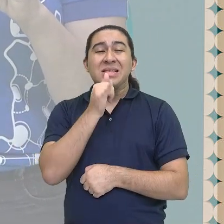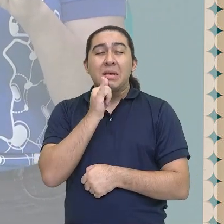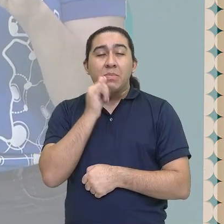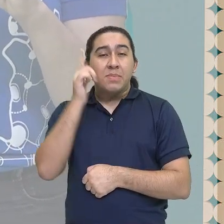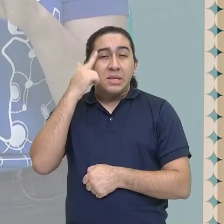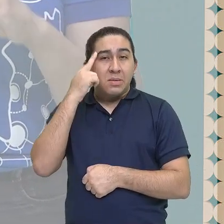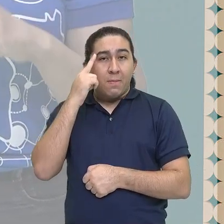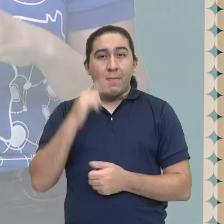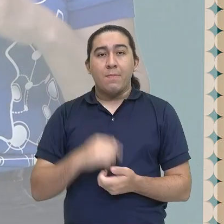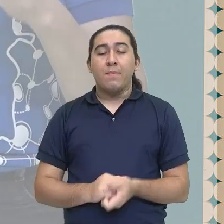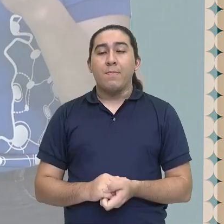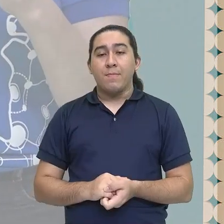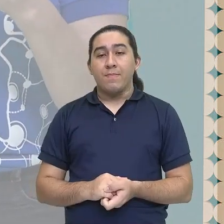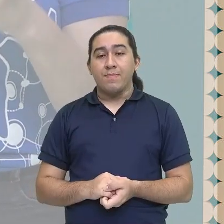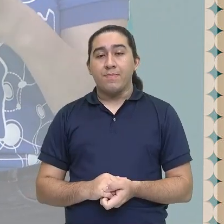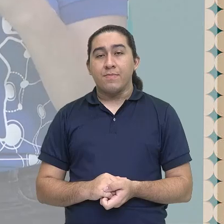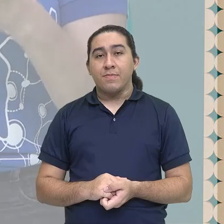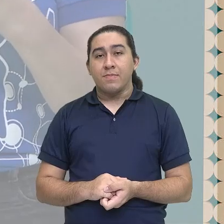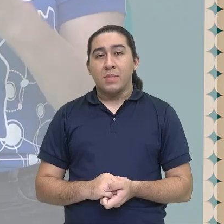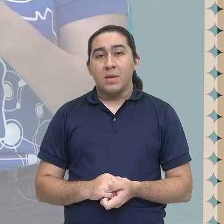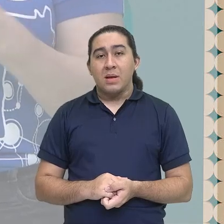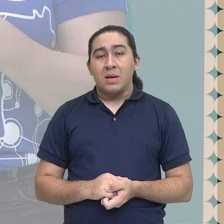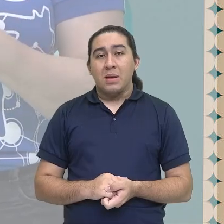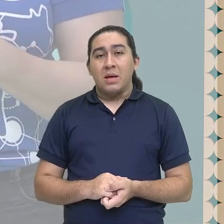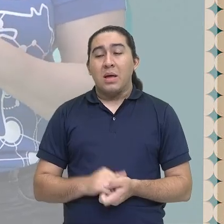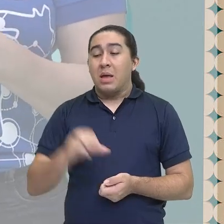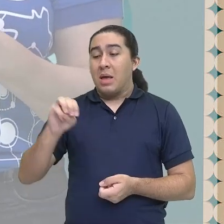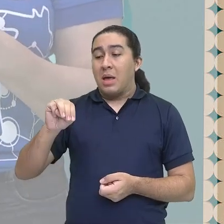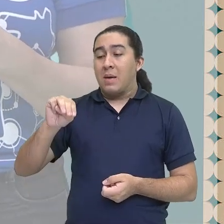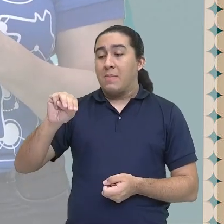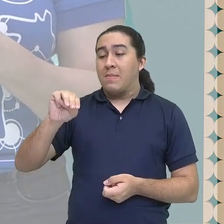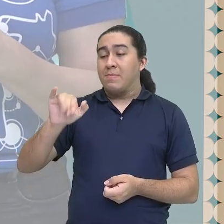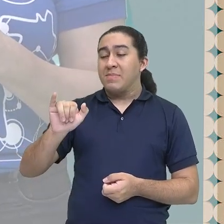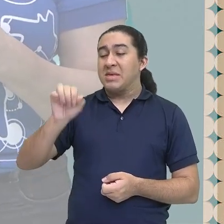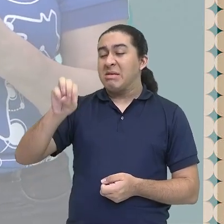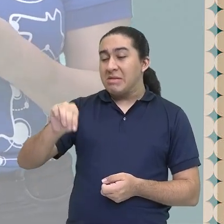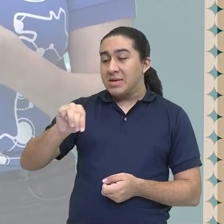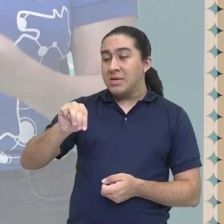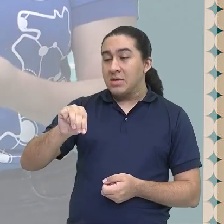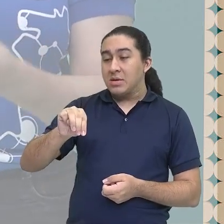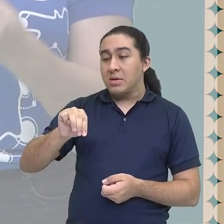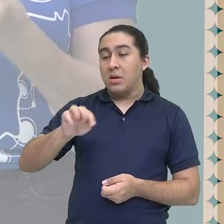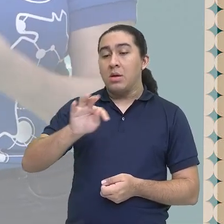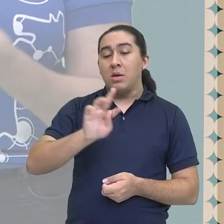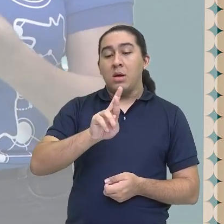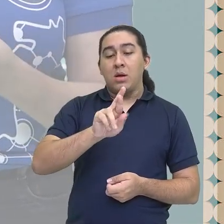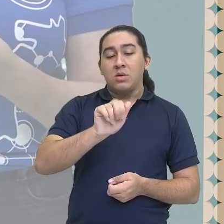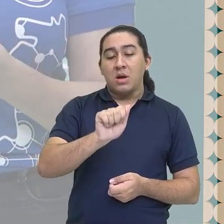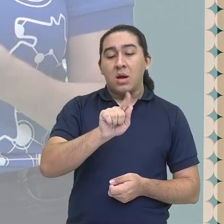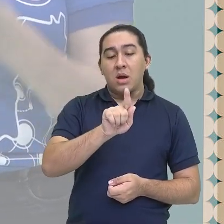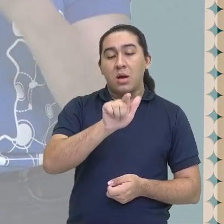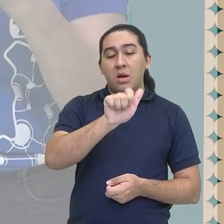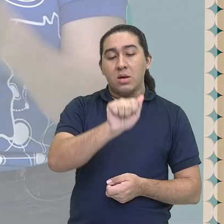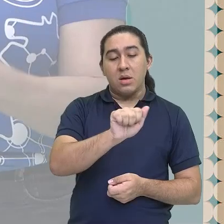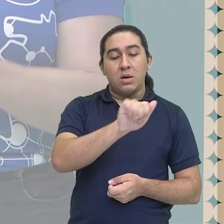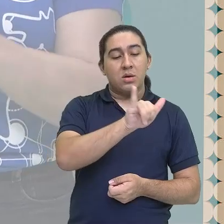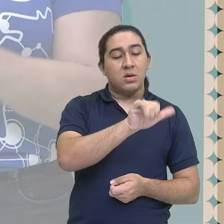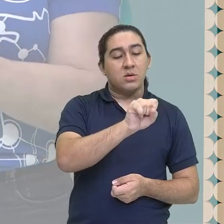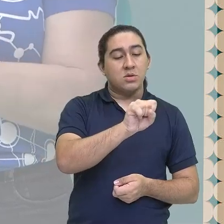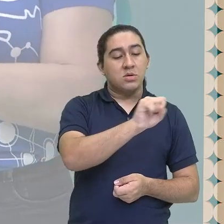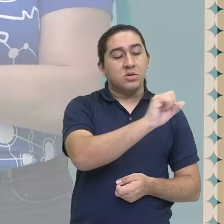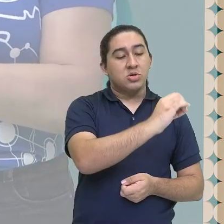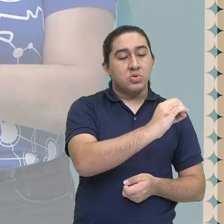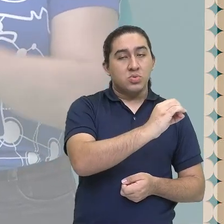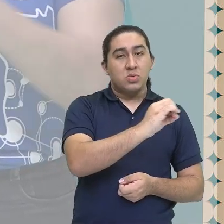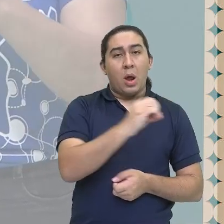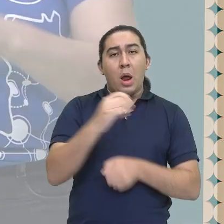me traga isso, né? o pronome não pode